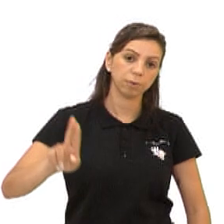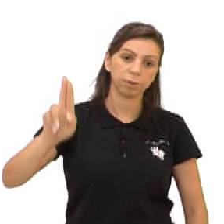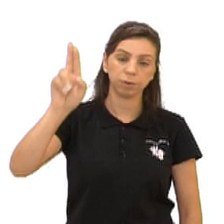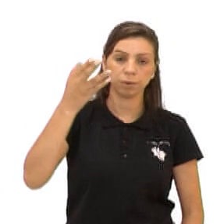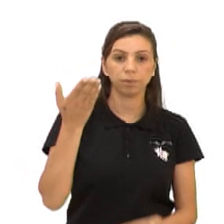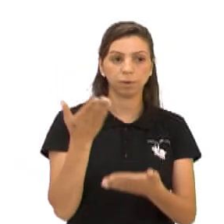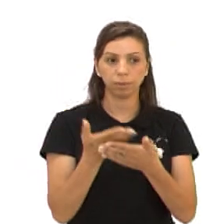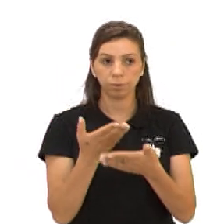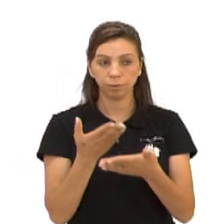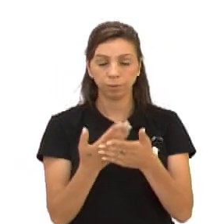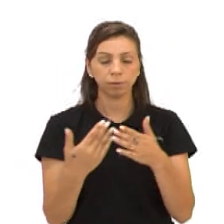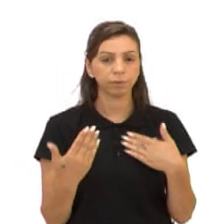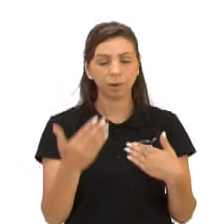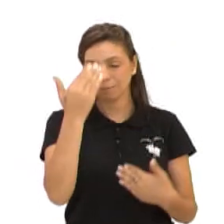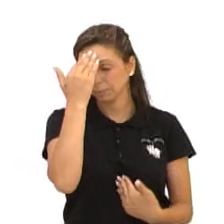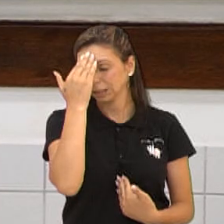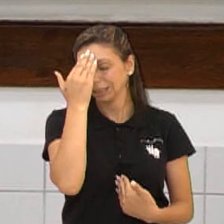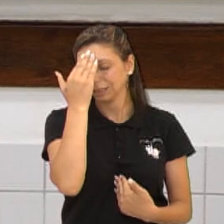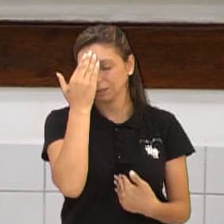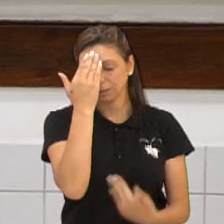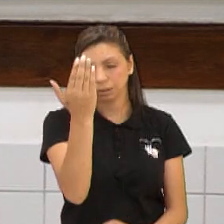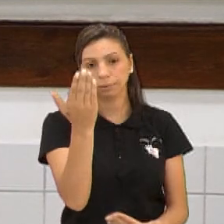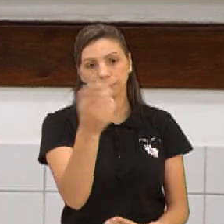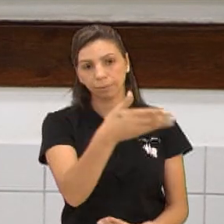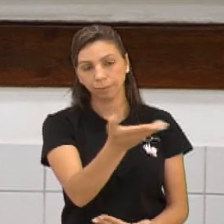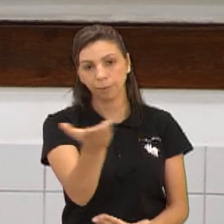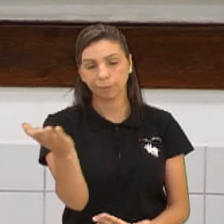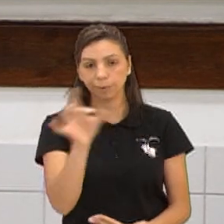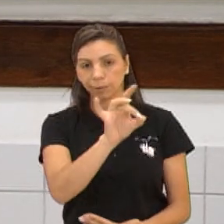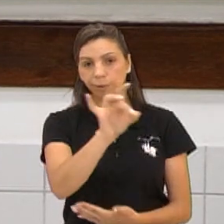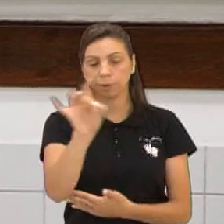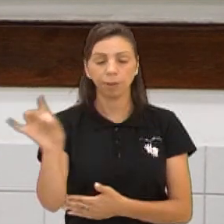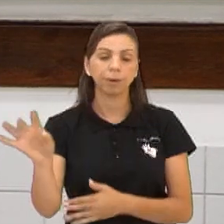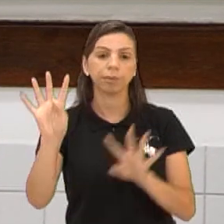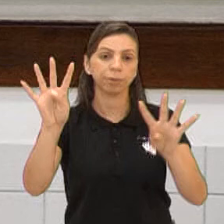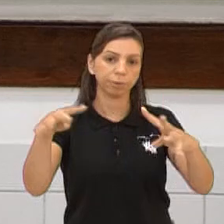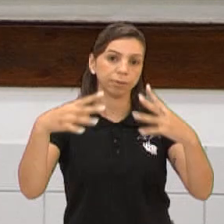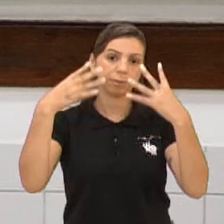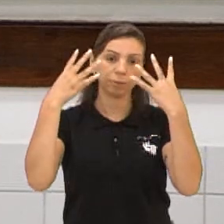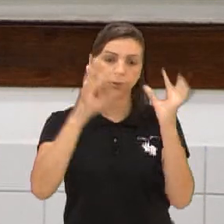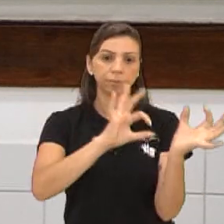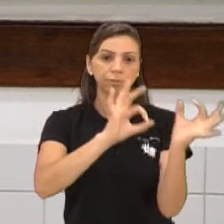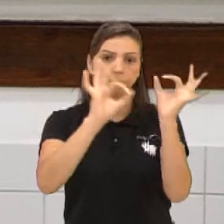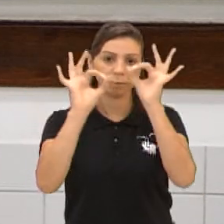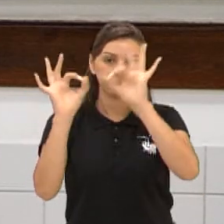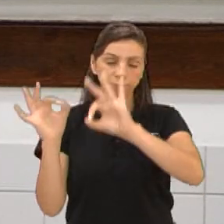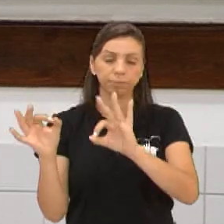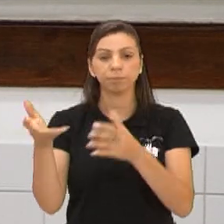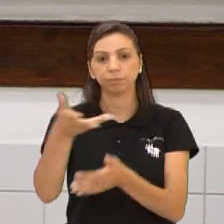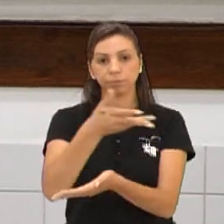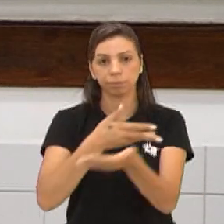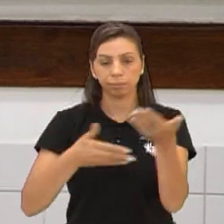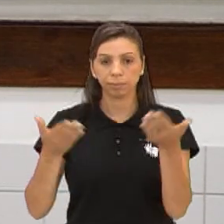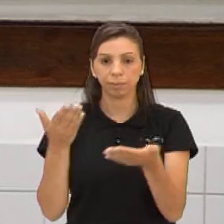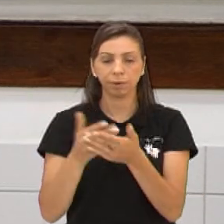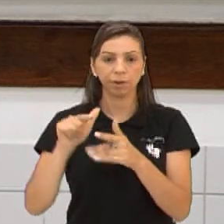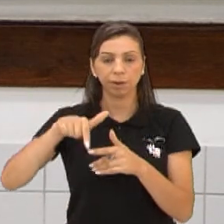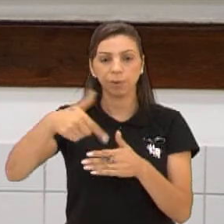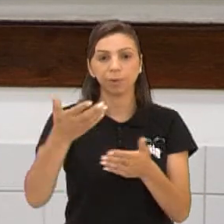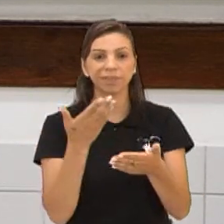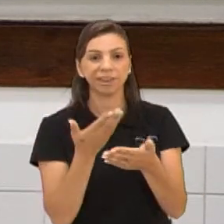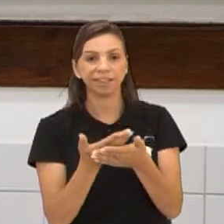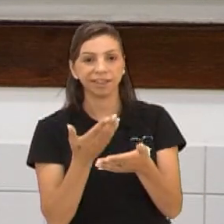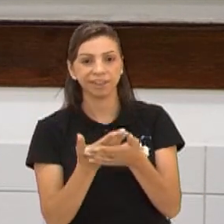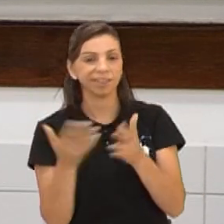para aula de hoje fica a minha gratidão meu agradecimento a cada um que esteve aí do outro lado da telinha participando dessa aula nos